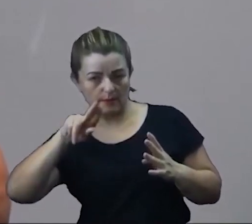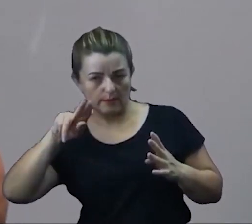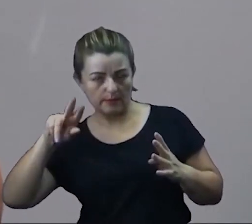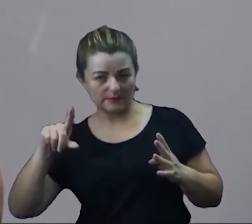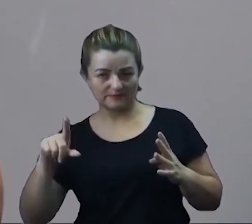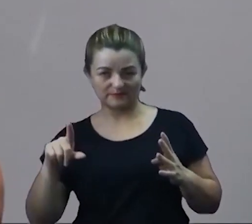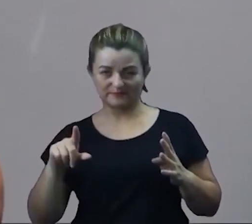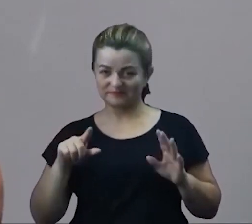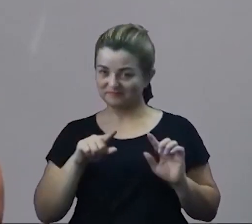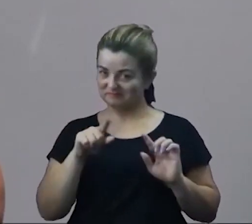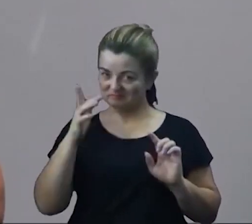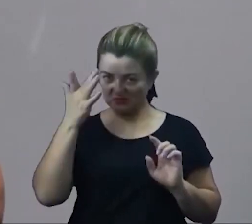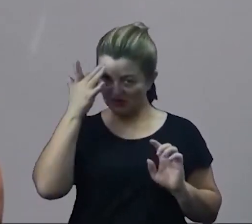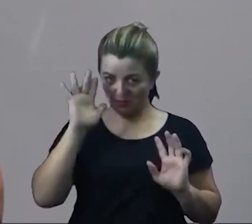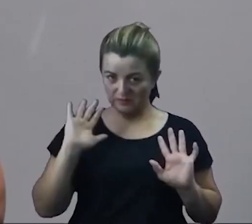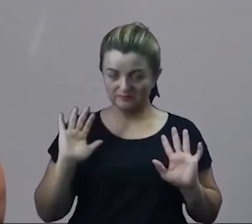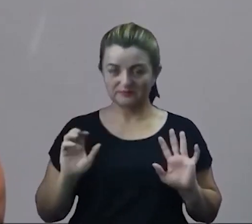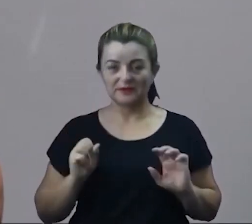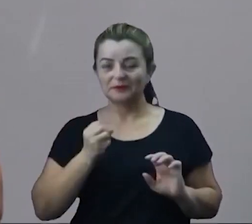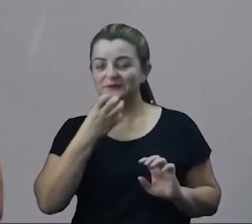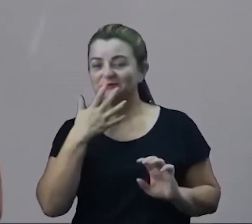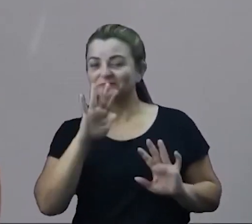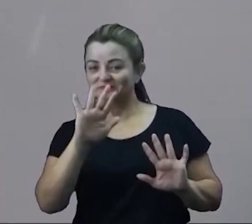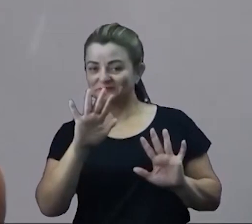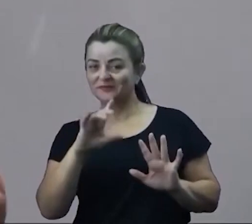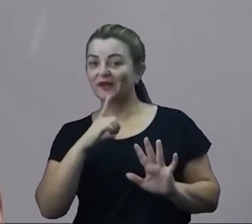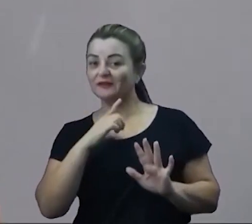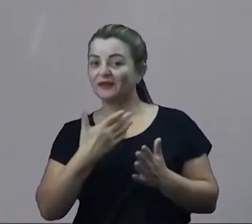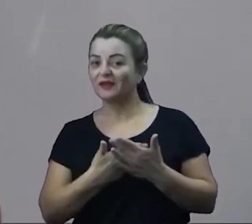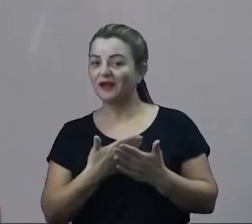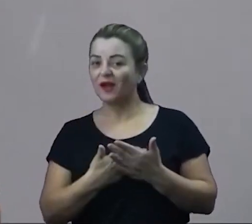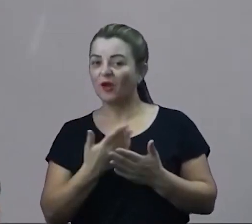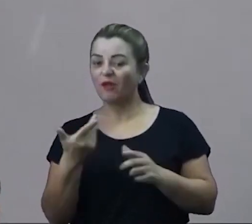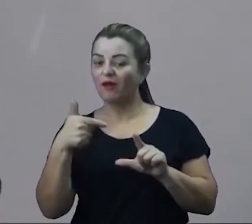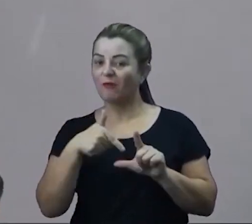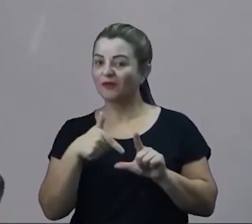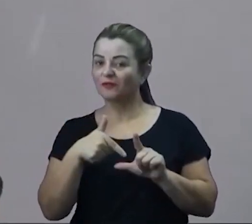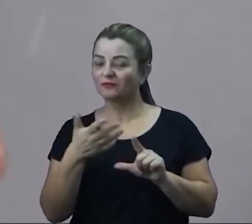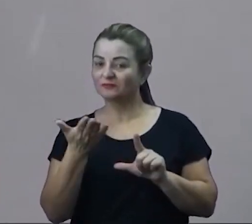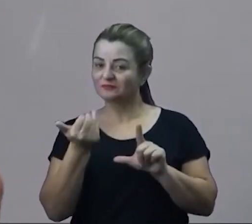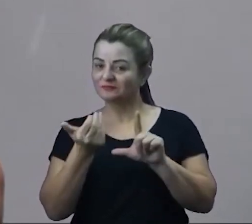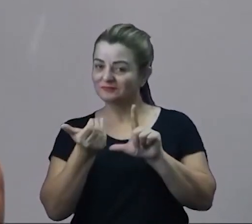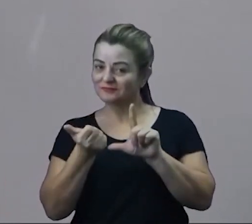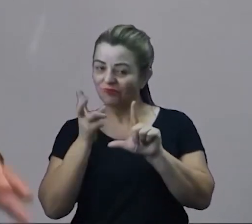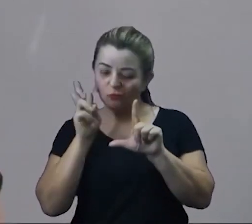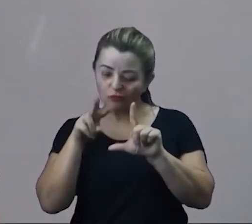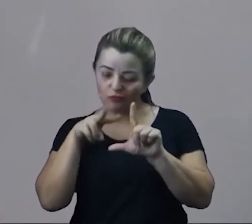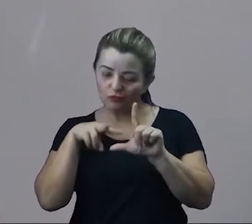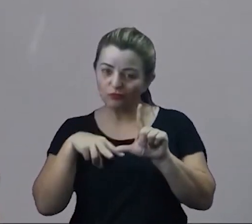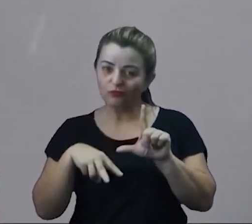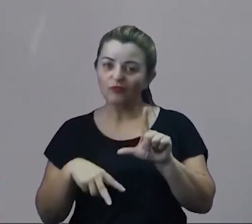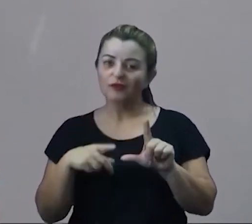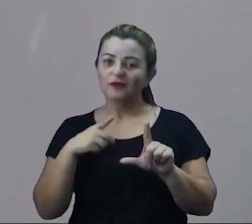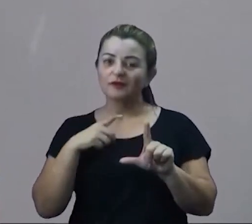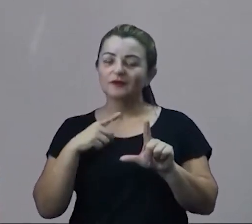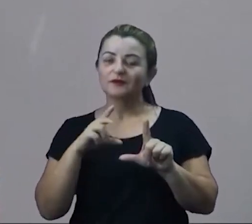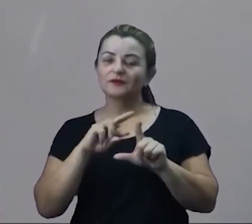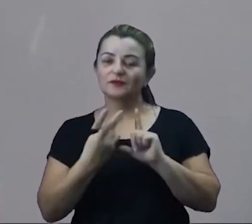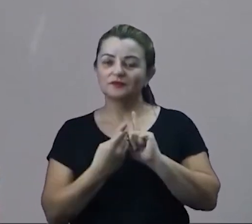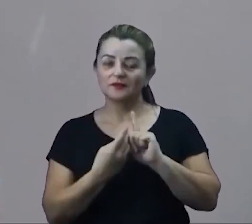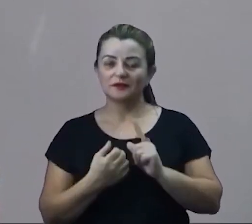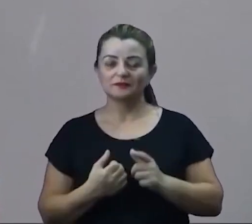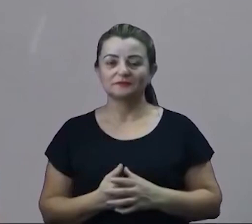Muito bem, não sabe dessa? Mas está nas nossas aulas, lá na plataforma Edu, que corre lá, que você vai ver o significado de cada uma dessas letrinhas